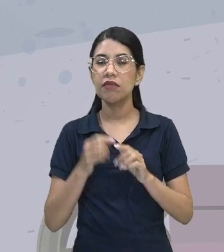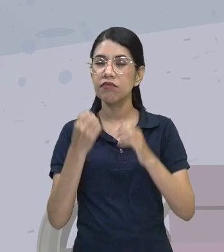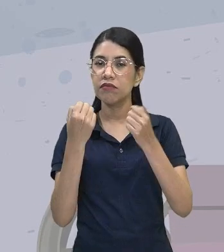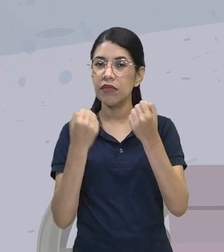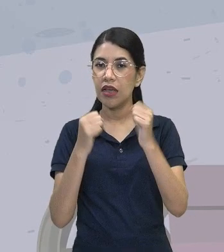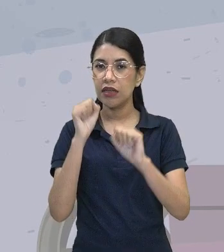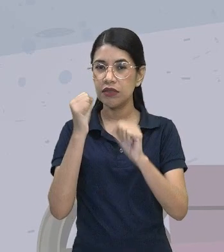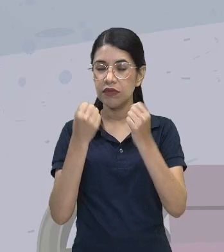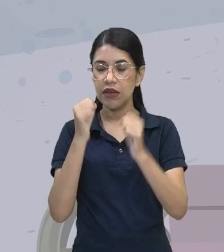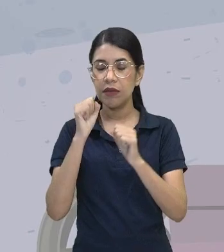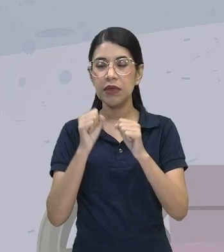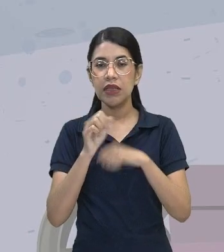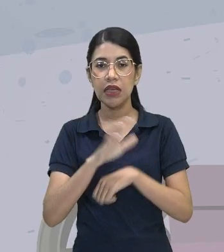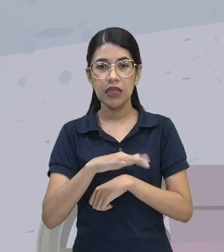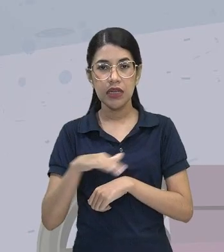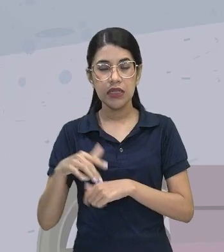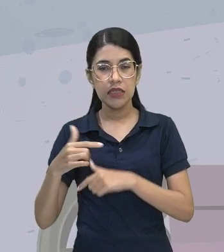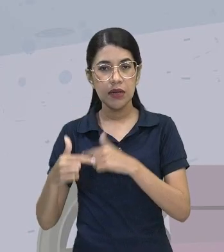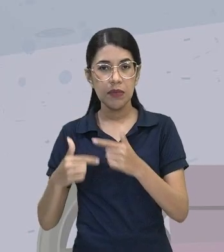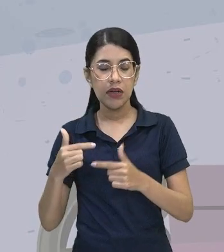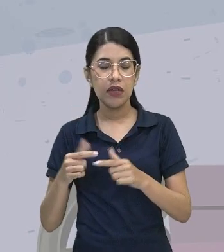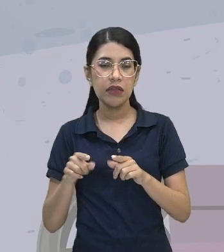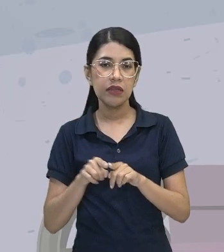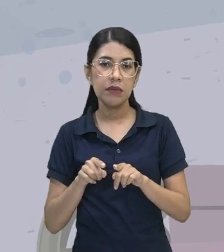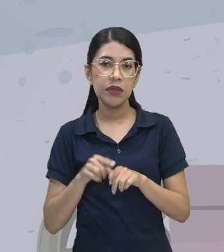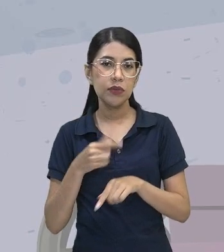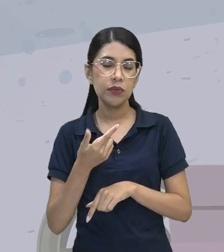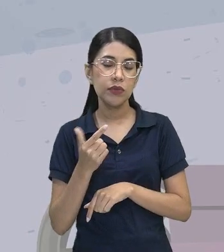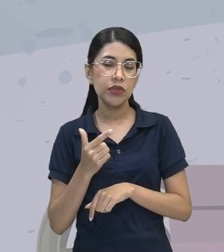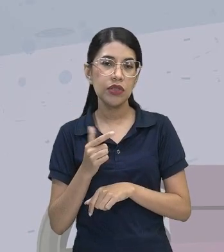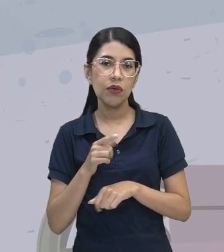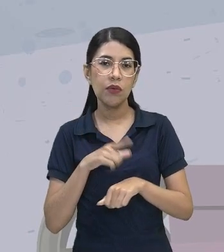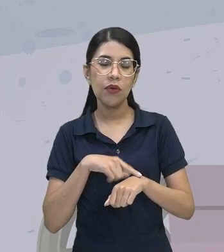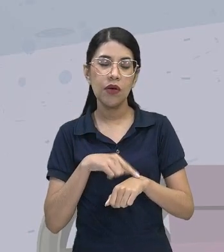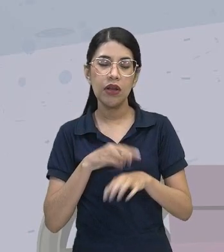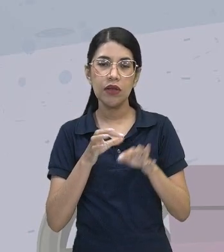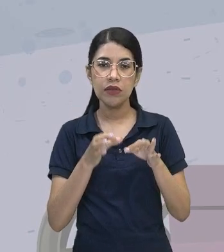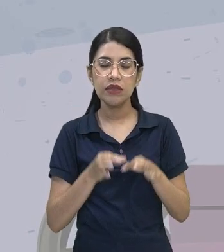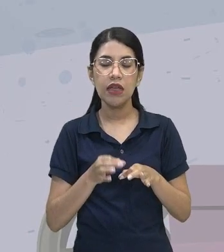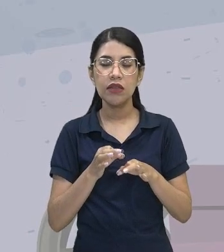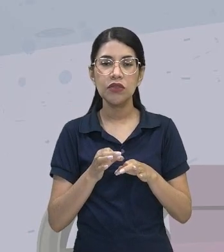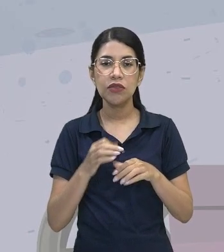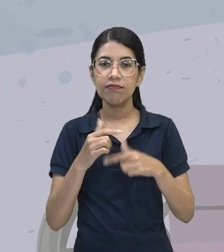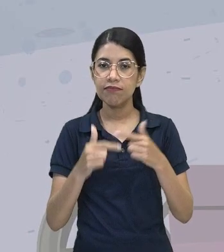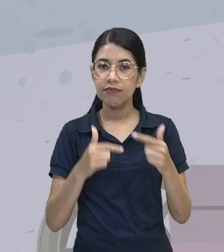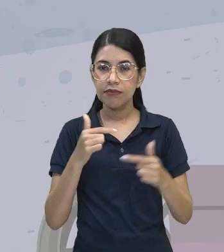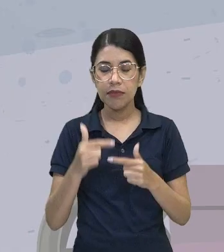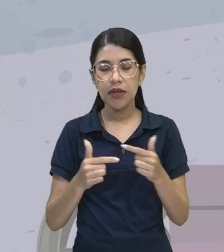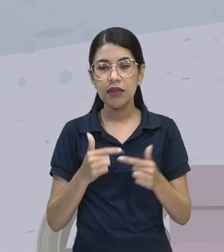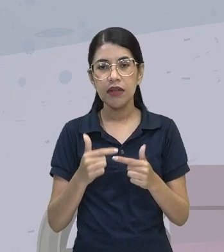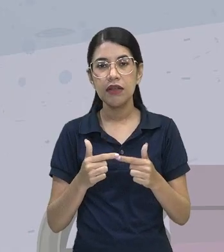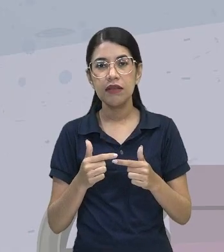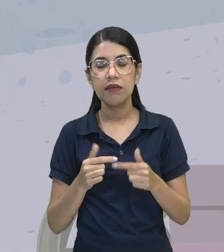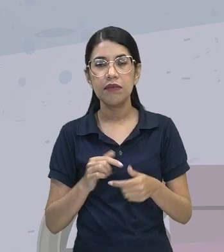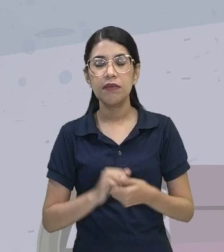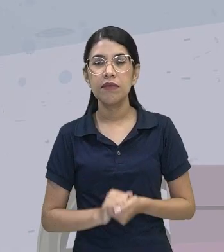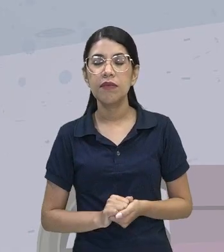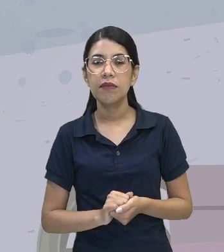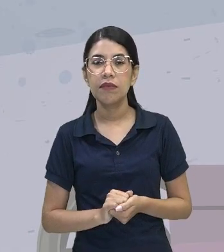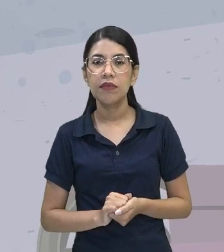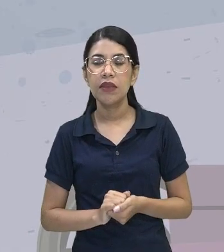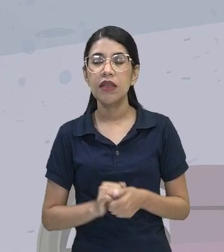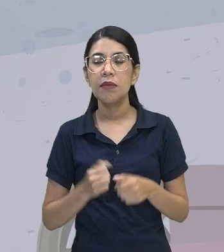crianças trabalhando e não tendo ali um horário fixo, uma jornada fixa de trabalho. A jornada fixa era, inclusive, a vontade